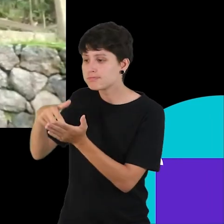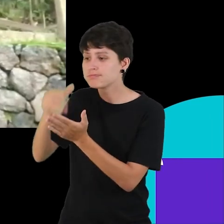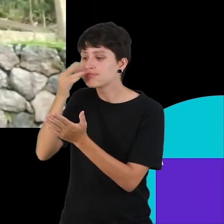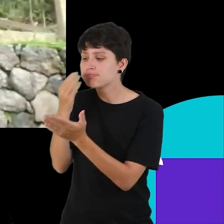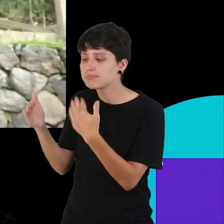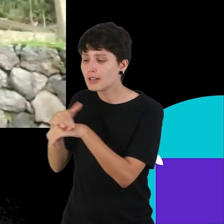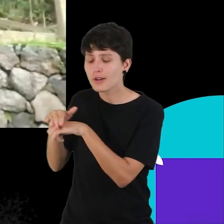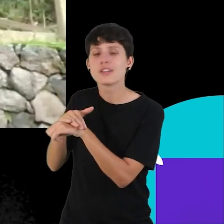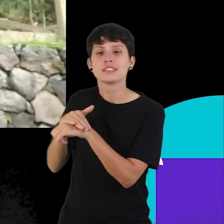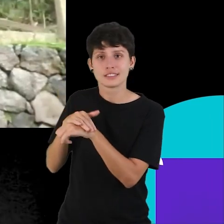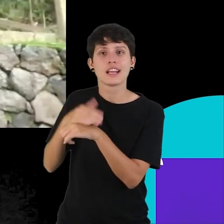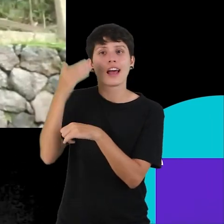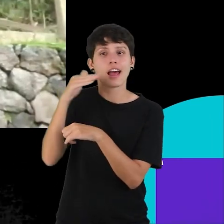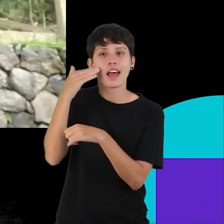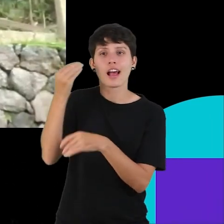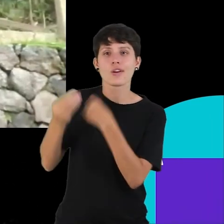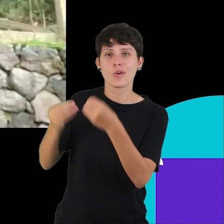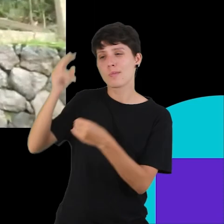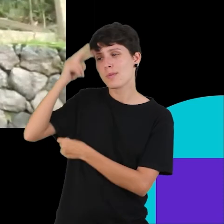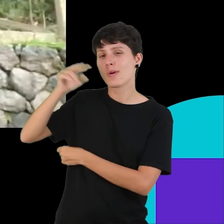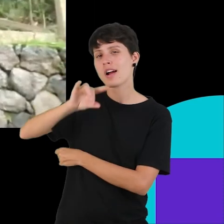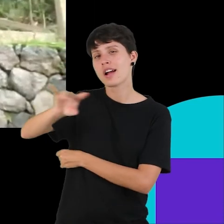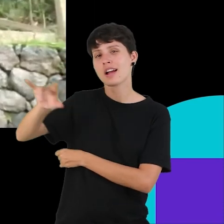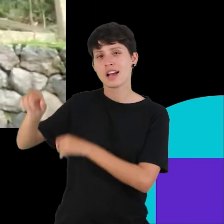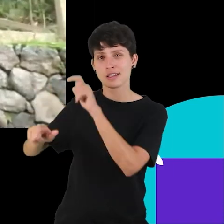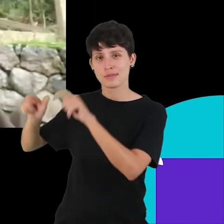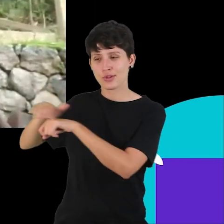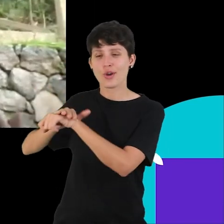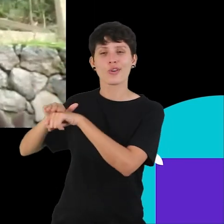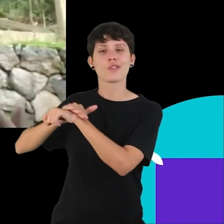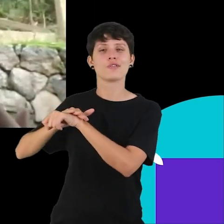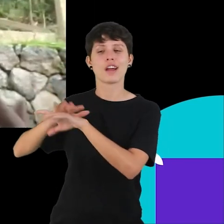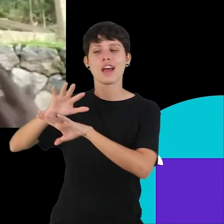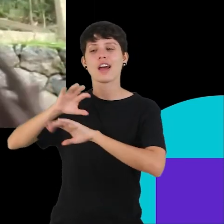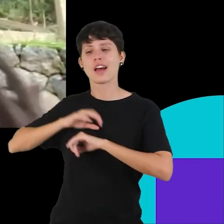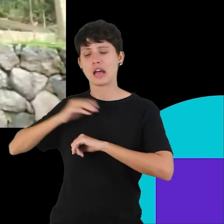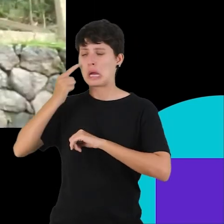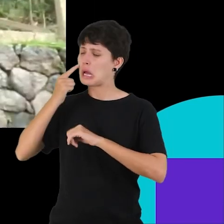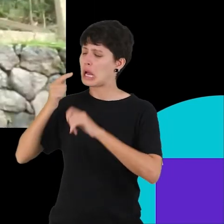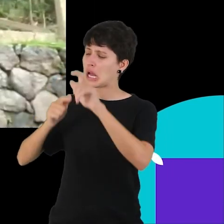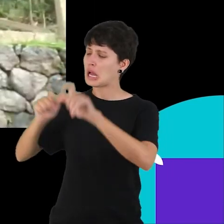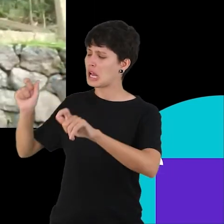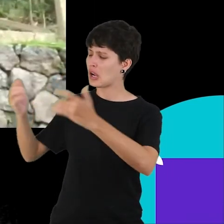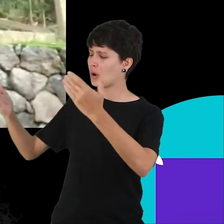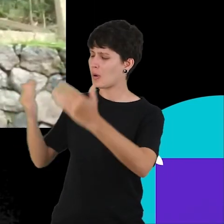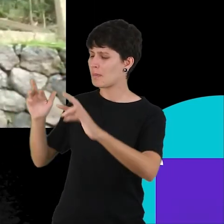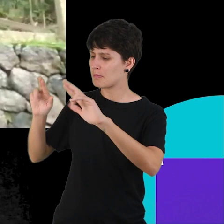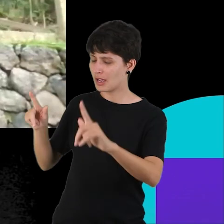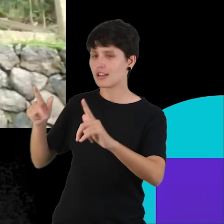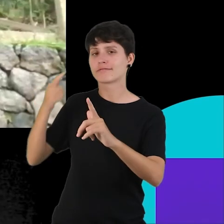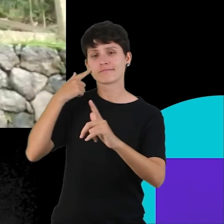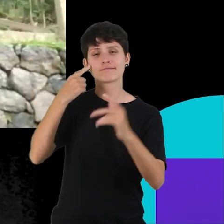resolver o problema é guardar o dinheiro e reinvestir. Então, uma dica que eu dou é, se você tem uma equipe que